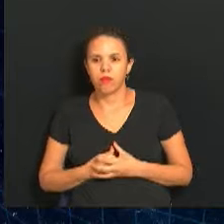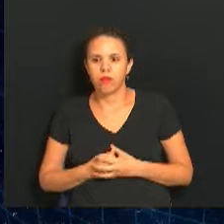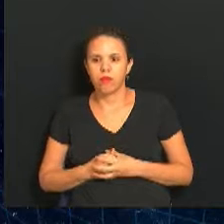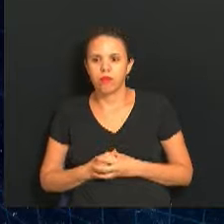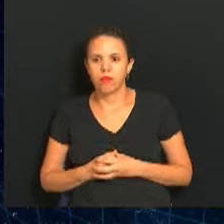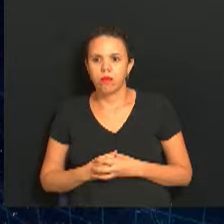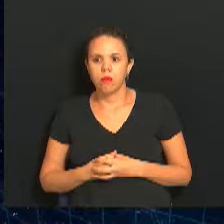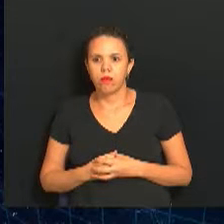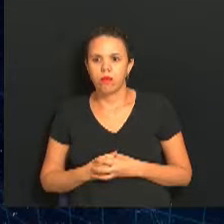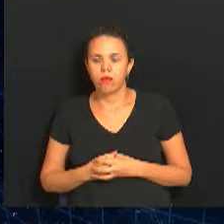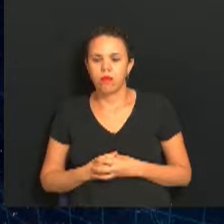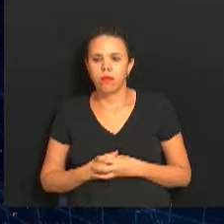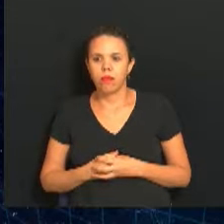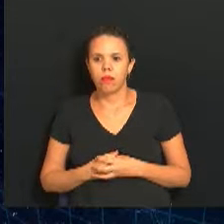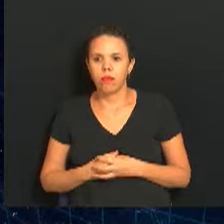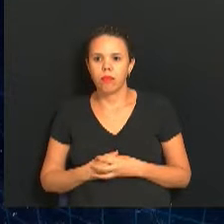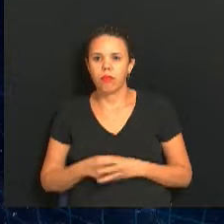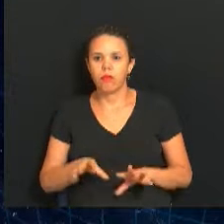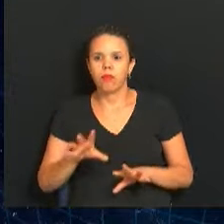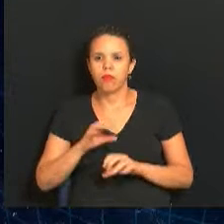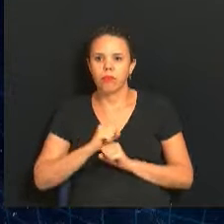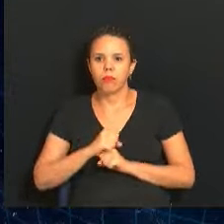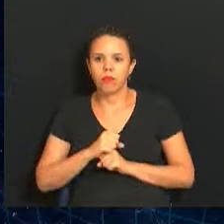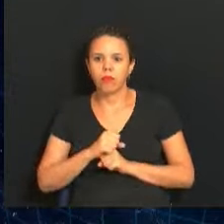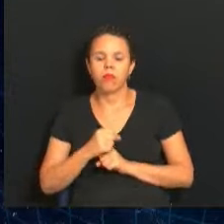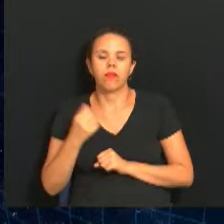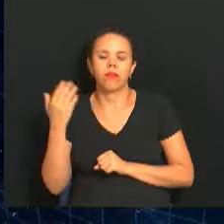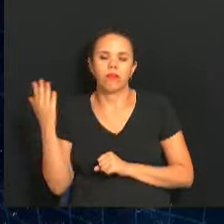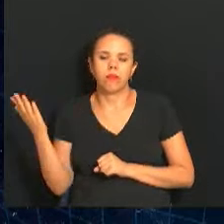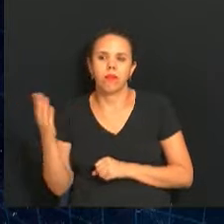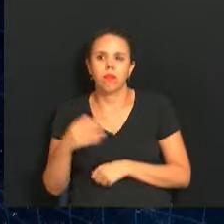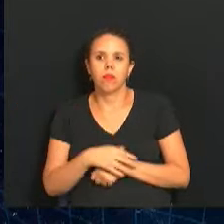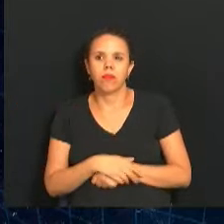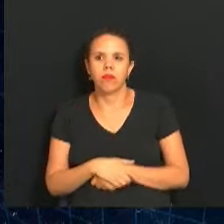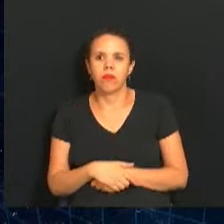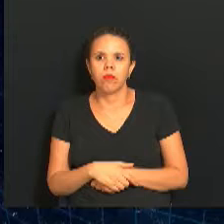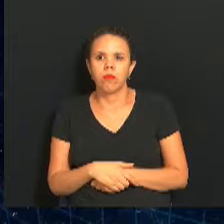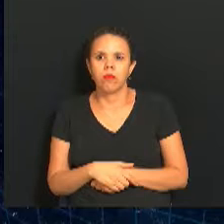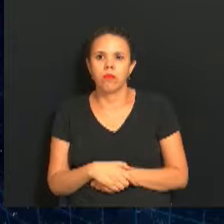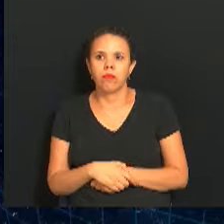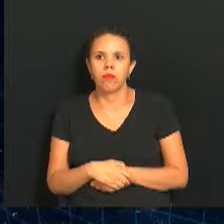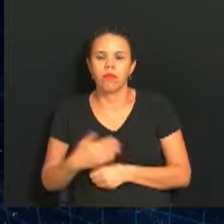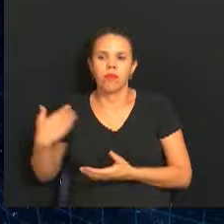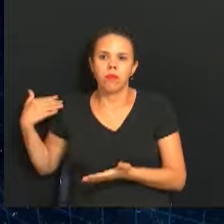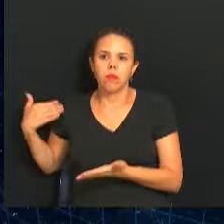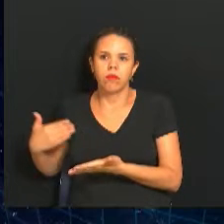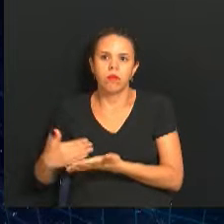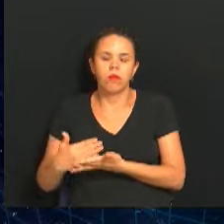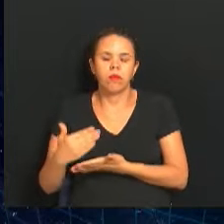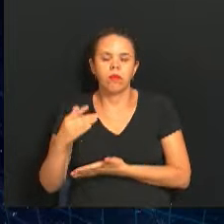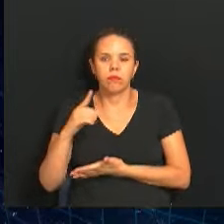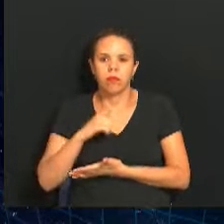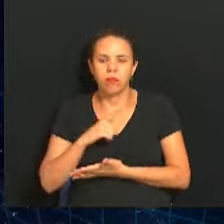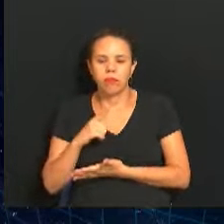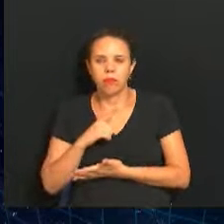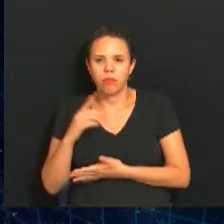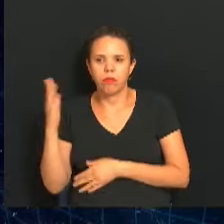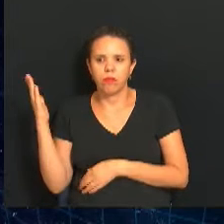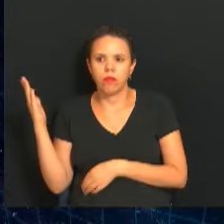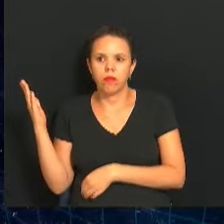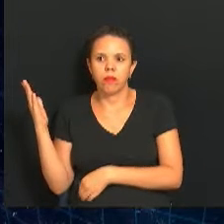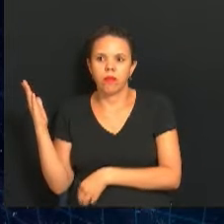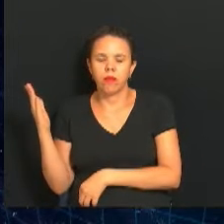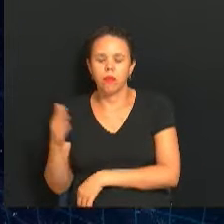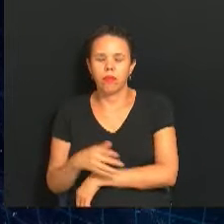164.638 pessoas testaram positivo para a doença. Desde o início, nós temos